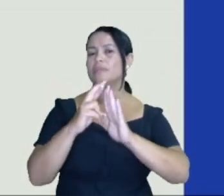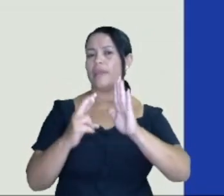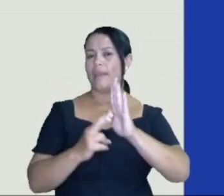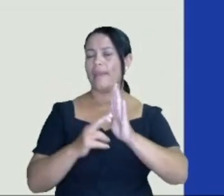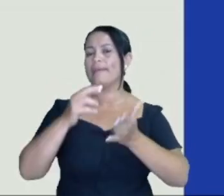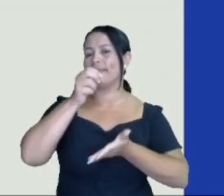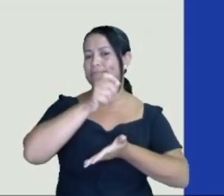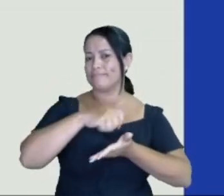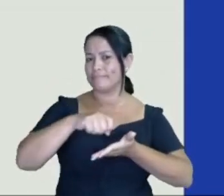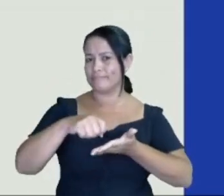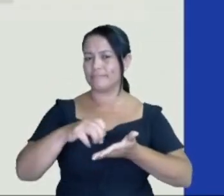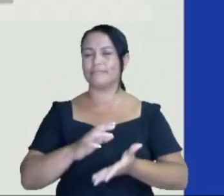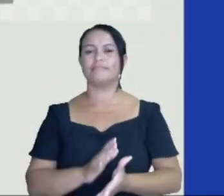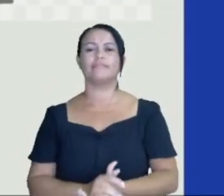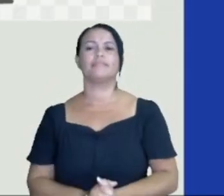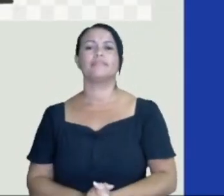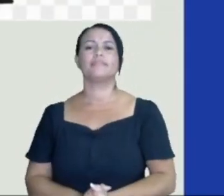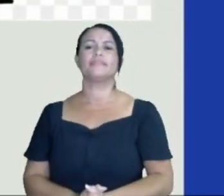ocorreram na acentuação.